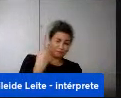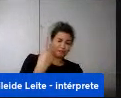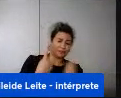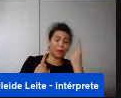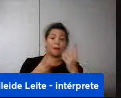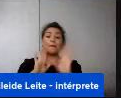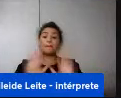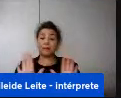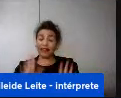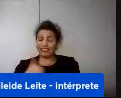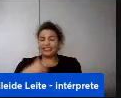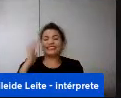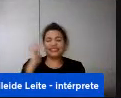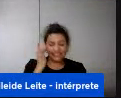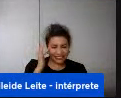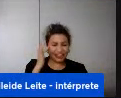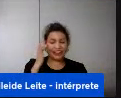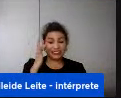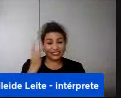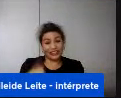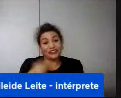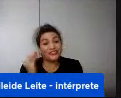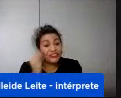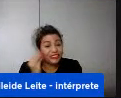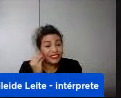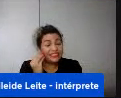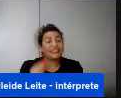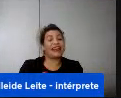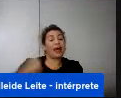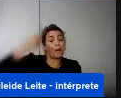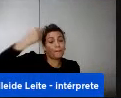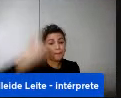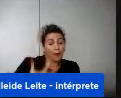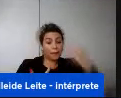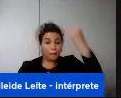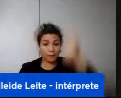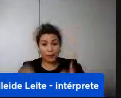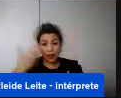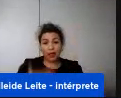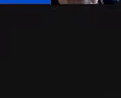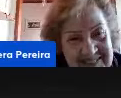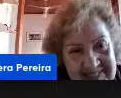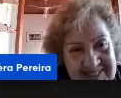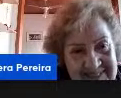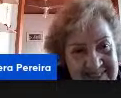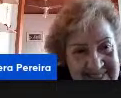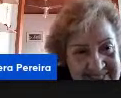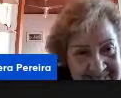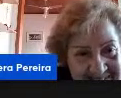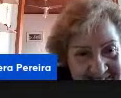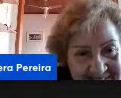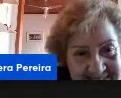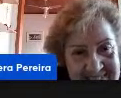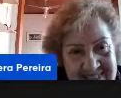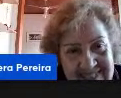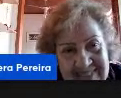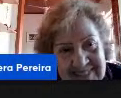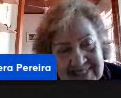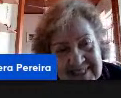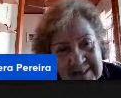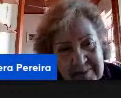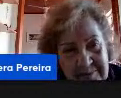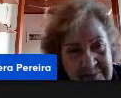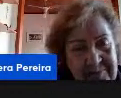acho que eu vou tentar dar conta disso daqui, né? Caminhos de uma meta ou translinguística para